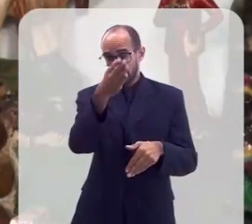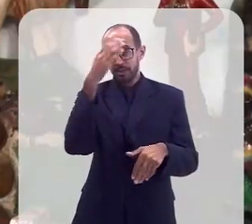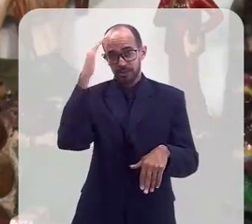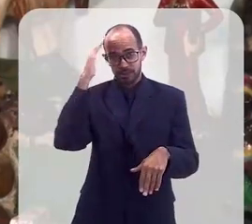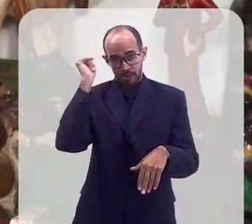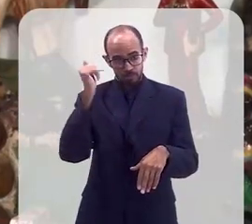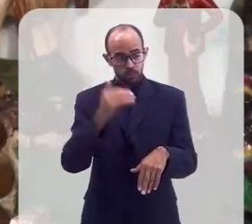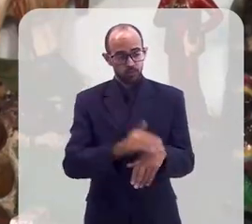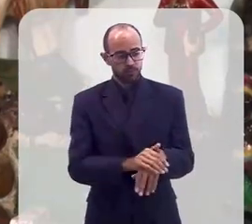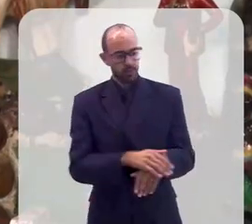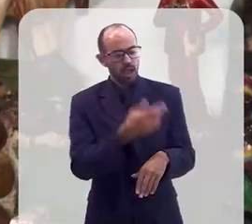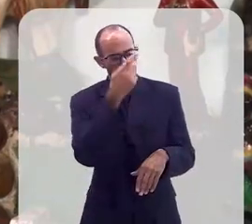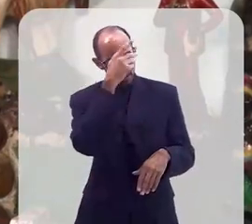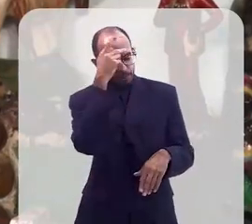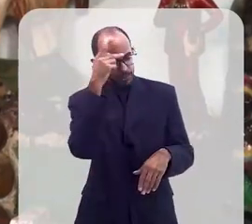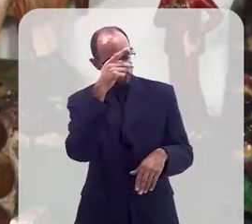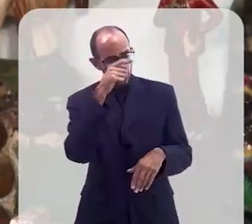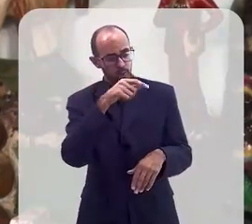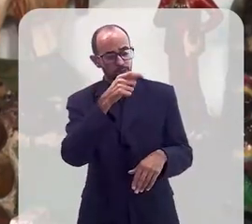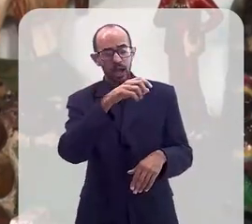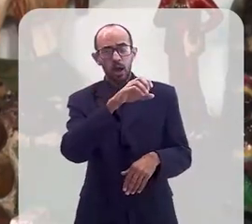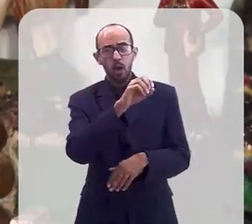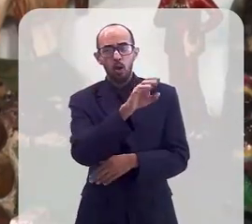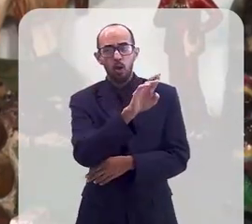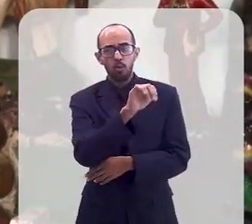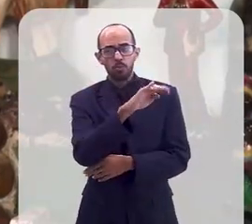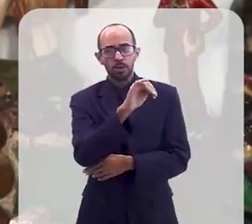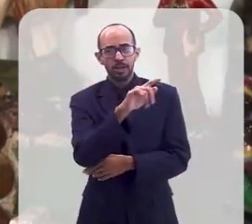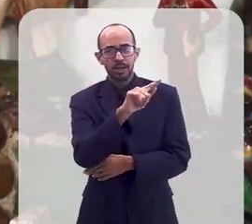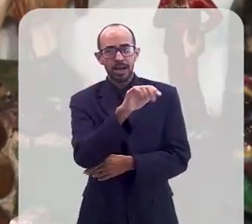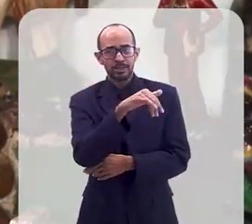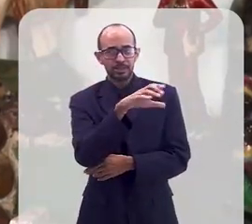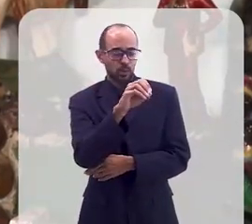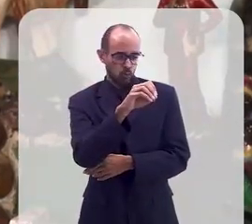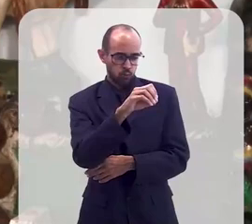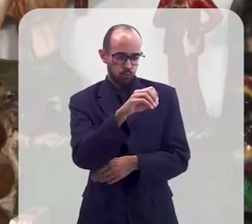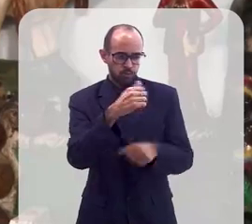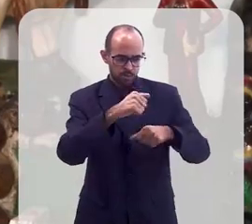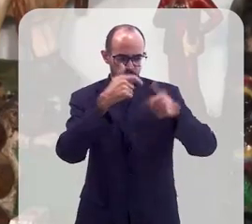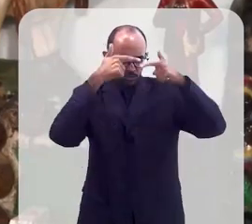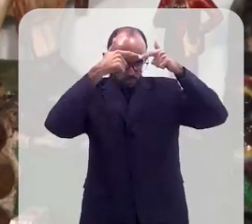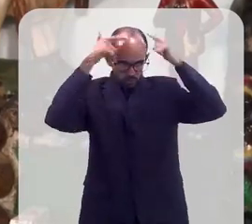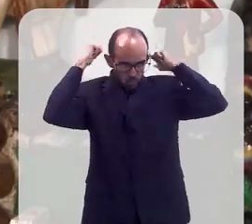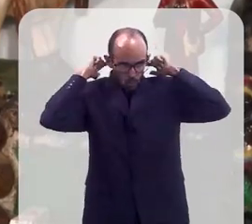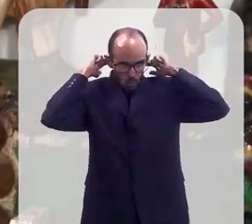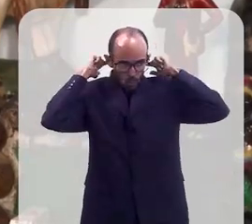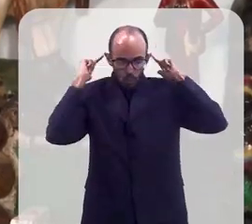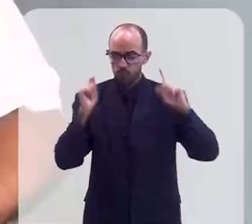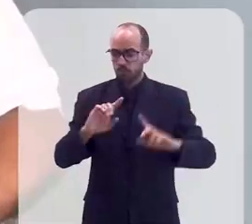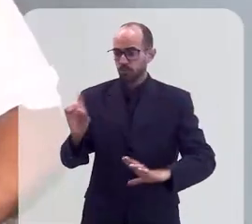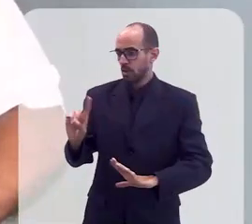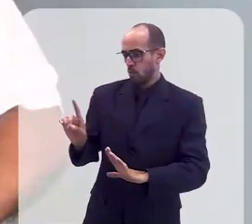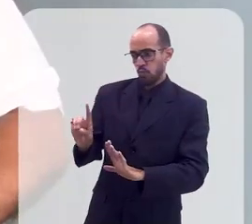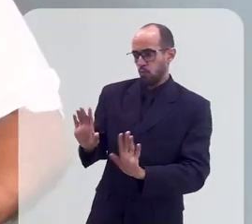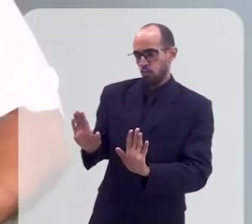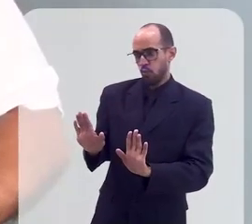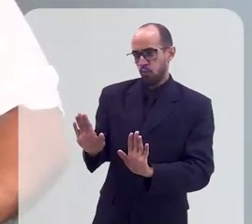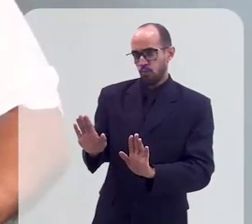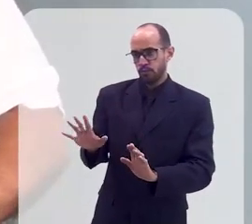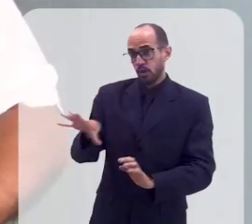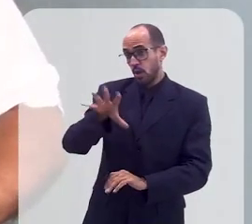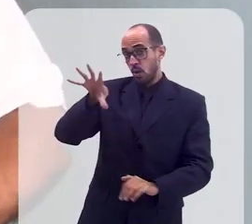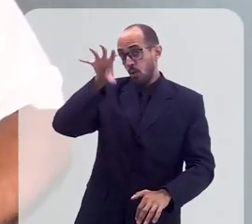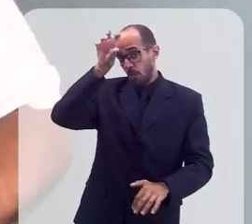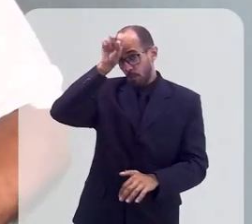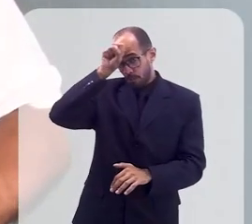possam saber. A pessoa que dá obrigação na Umbanda, ela não raspa a cabeça, né? Não. Bom, vamos lá.